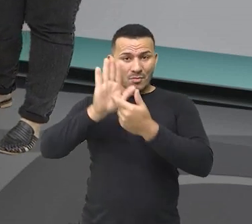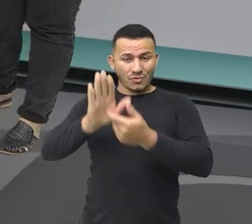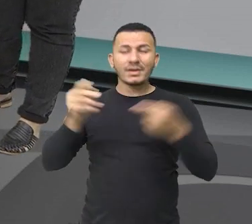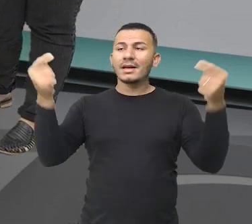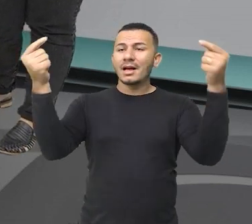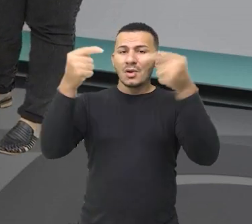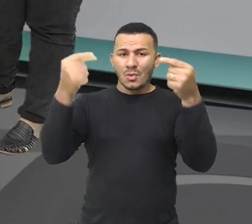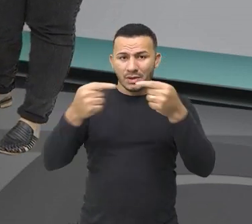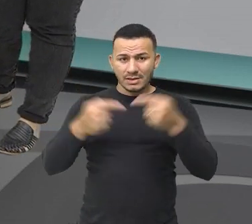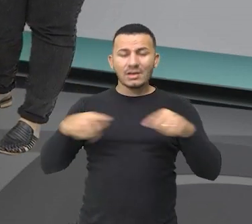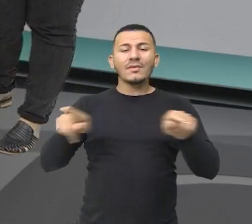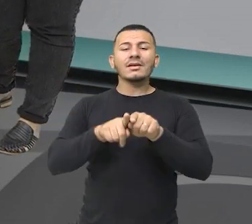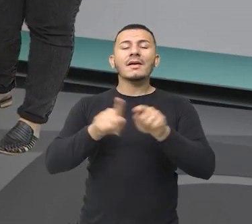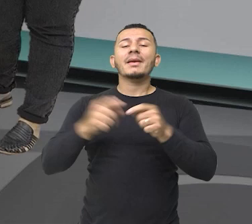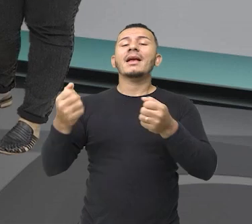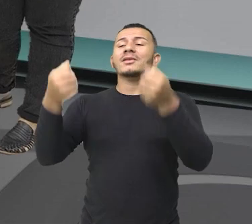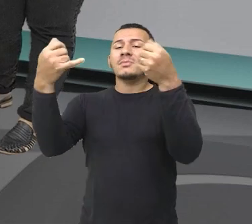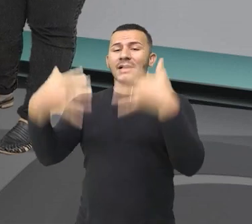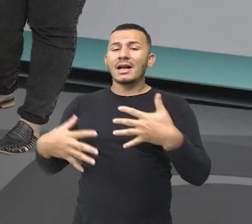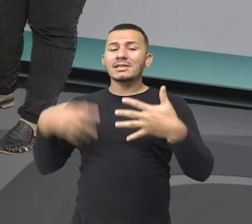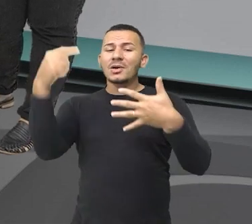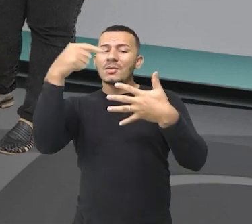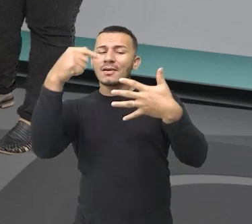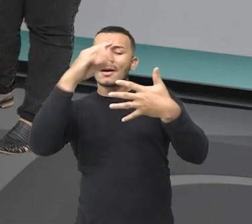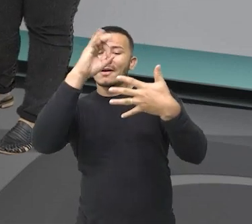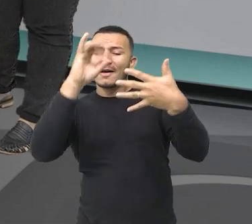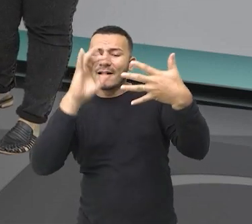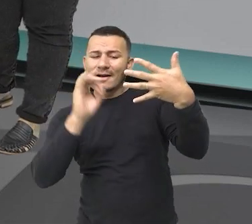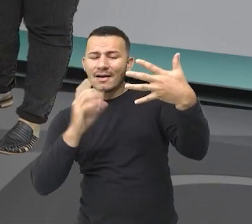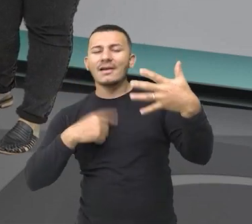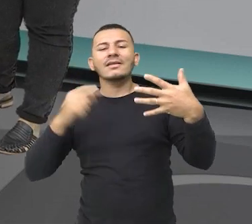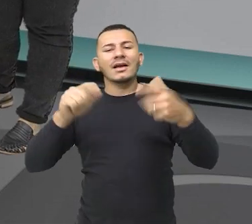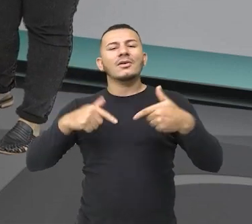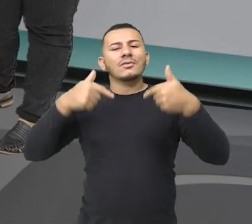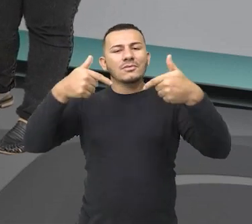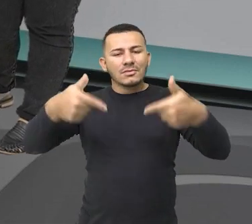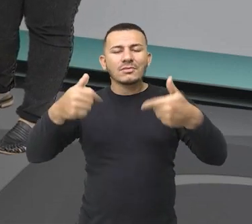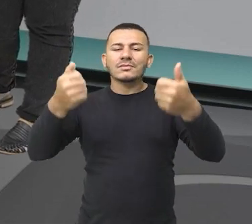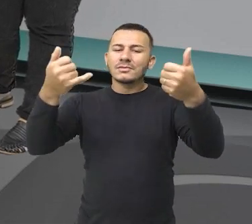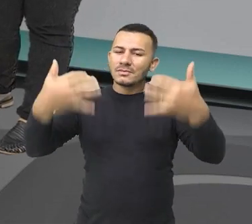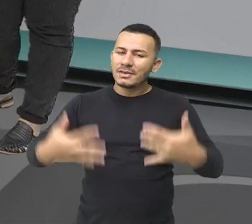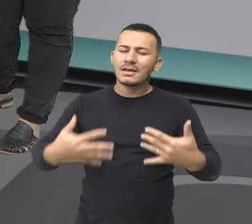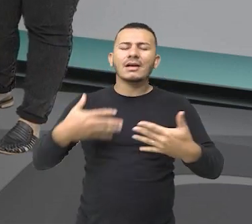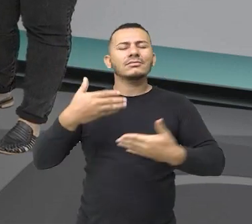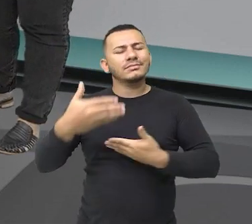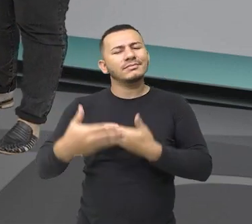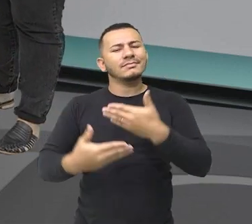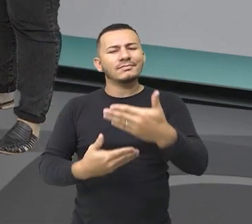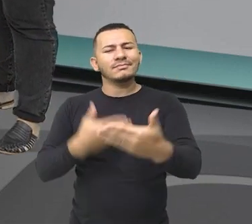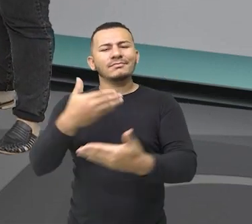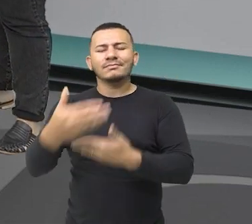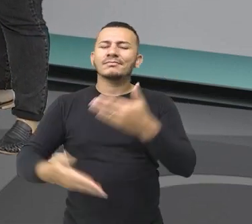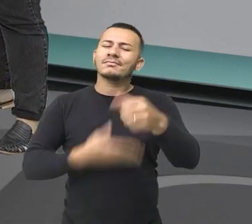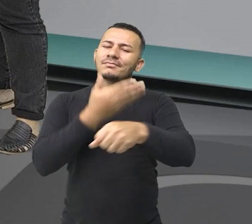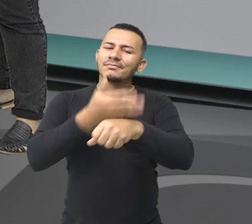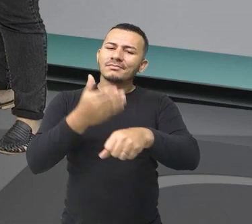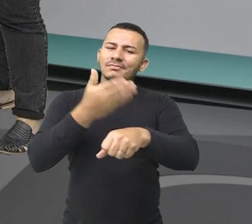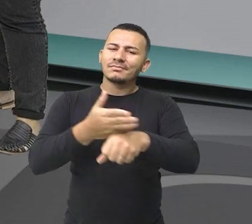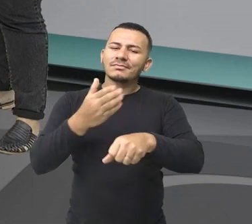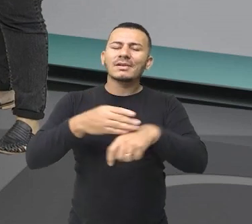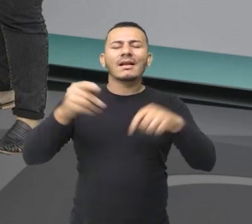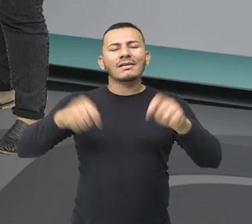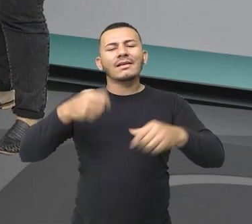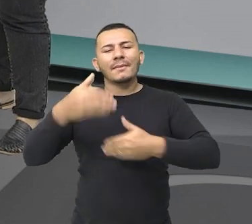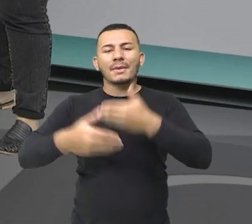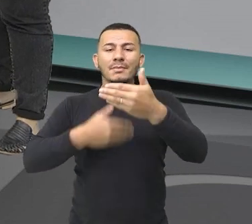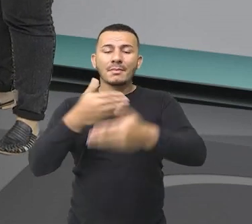uma delas, tá bom, pessoal? Justamente para que a gente comece aos pouquinhos se familiarizar com esse processo